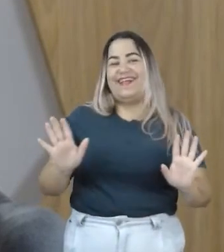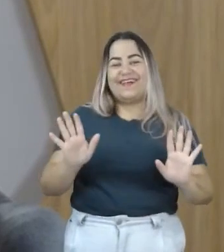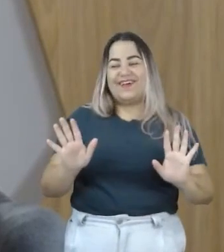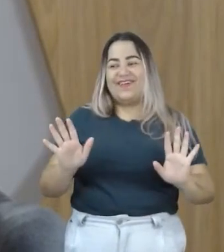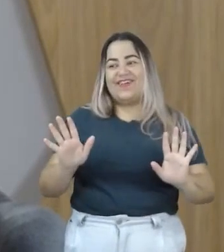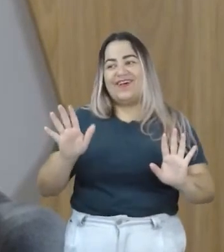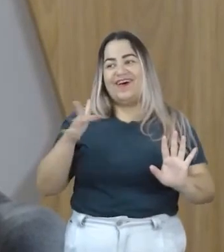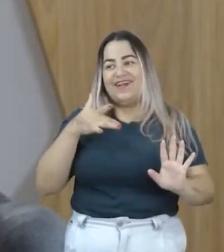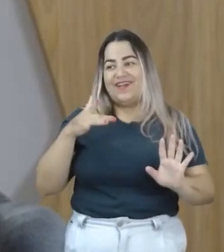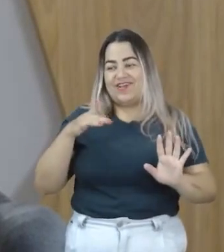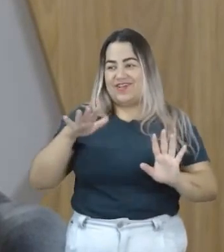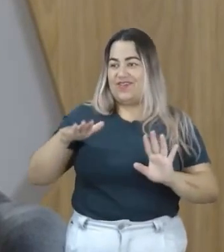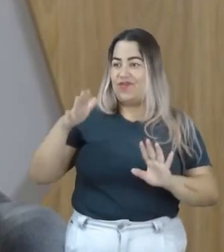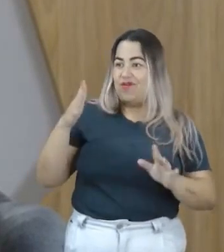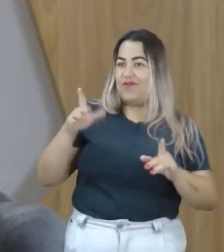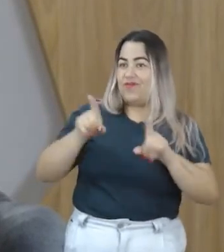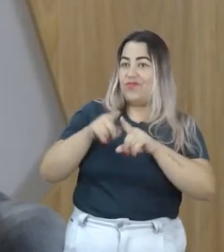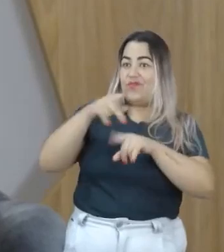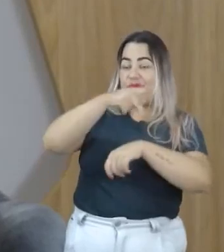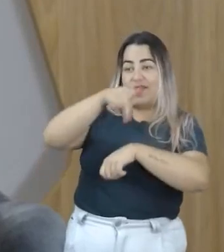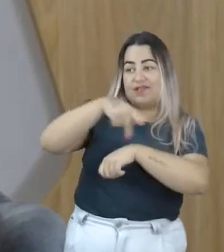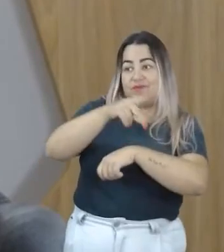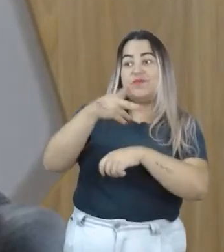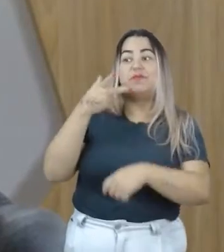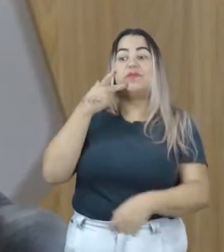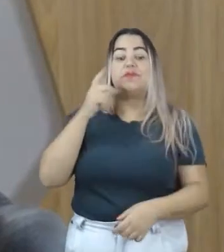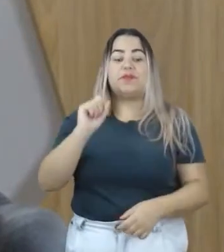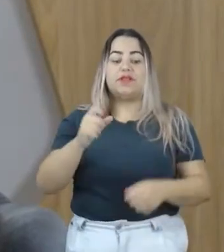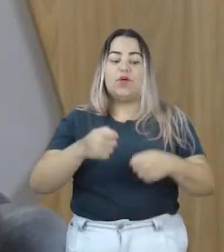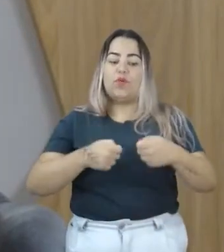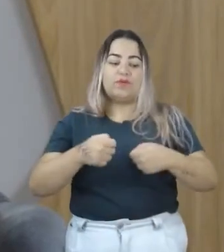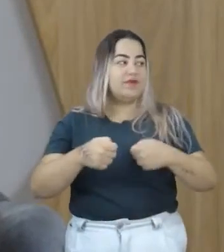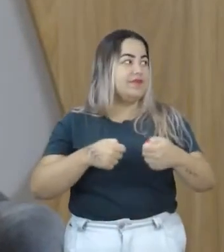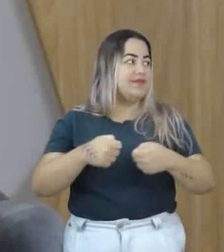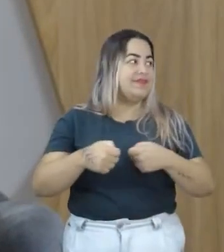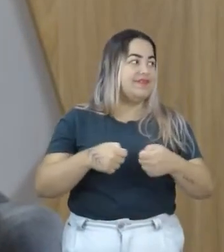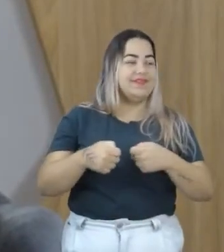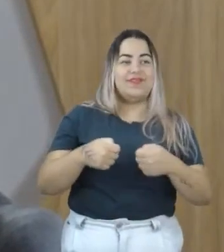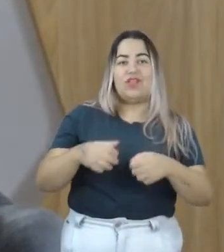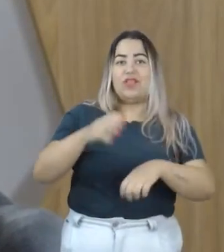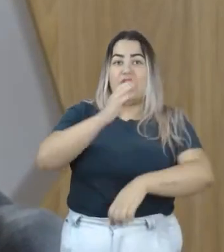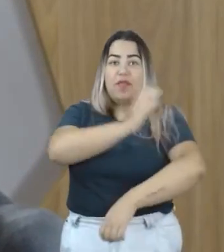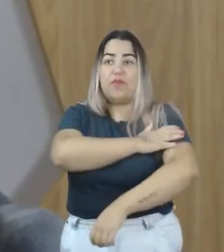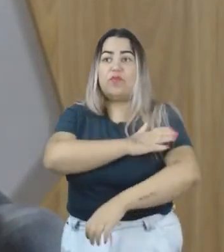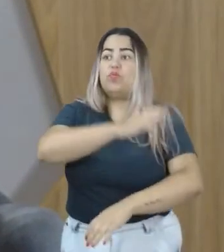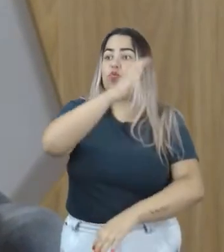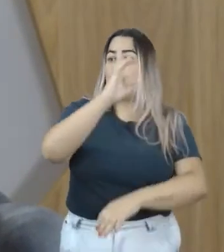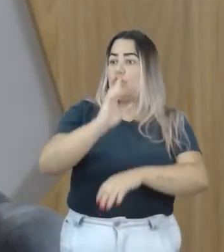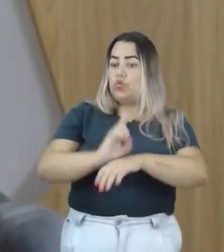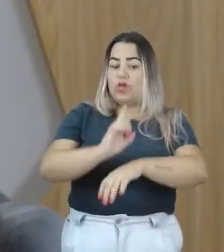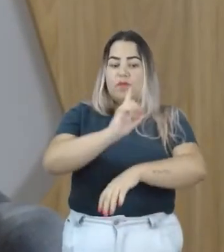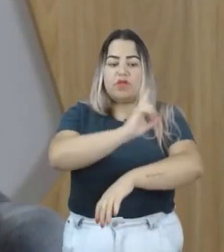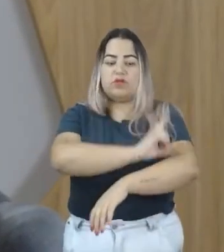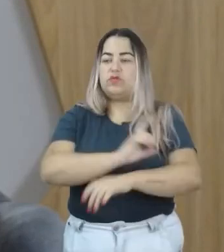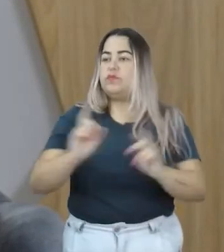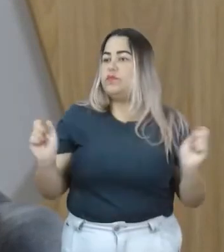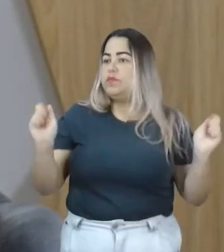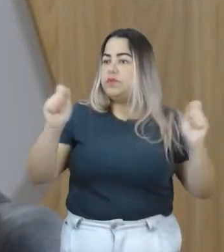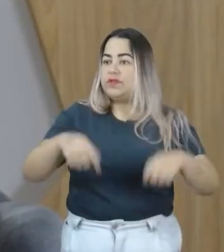adulta em nosso país. Para ter um controle da hipertensão, para ter um bom controle da diabetes, você precisa